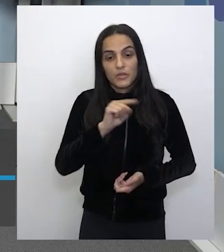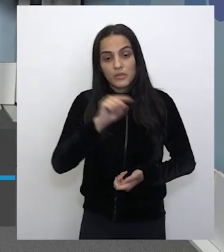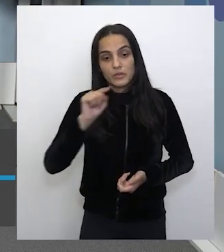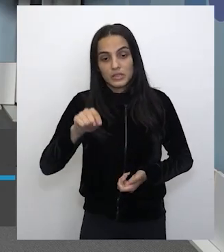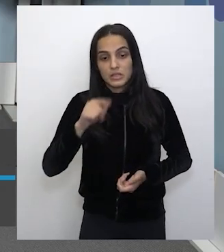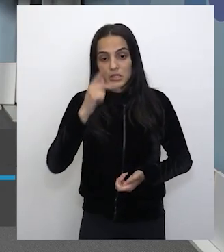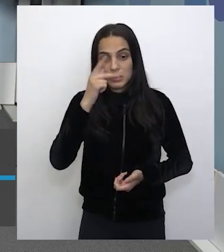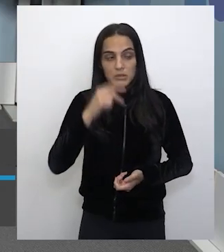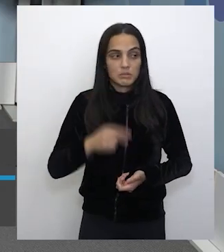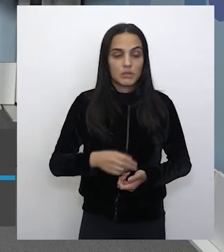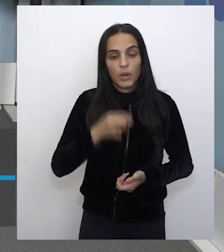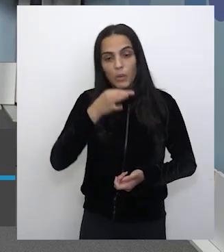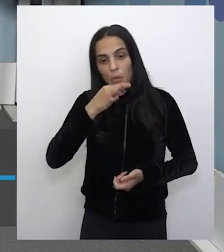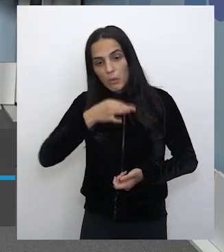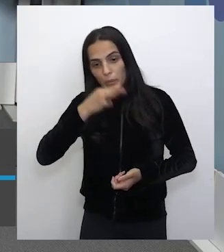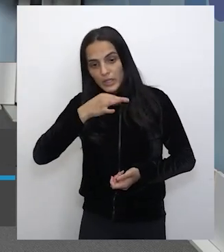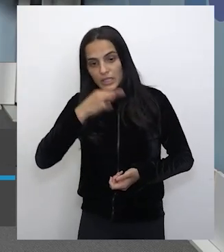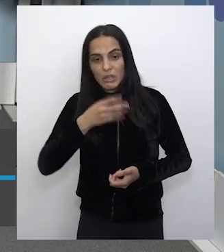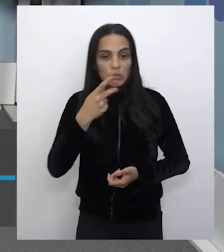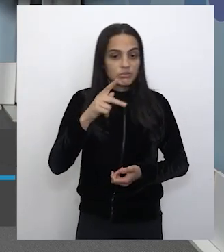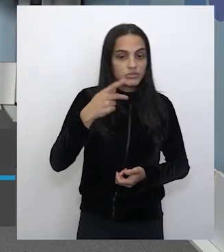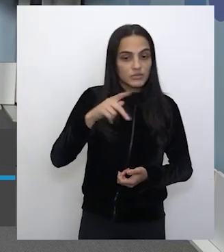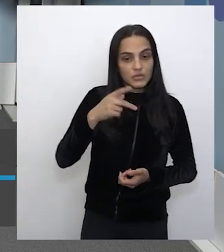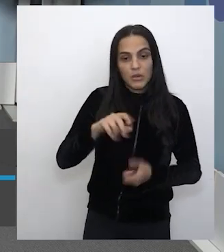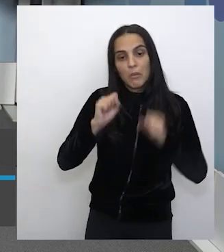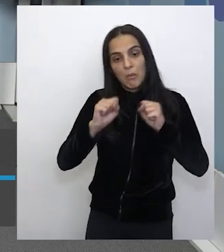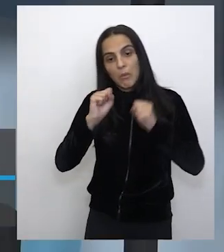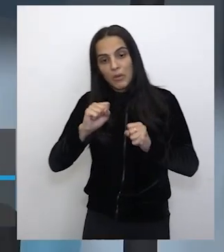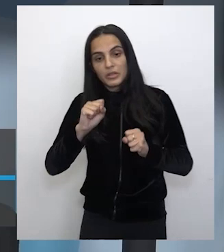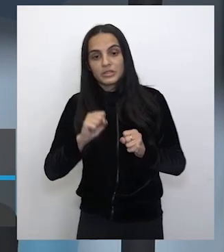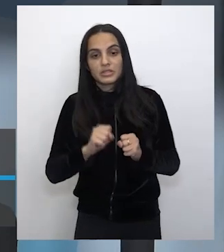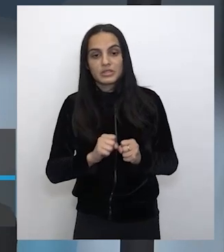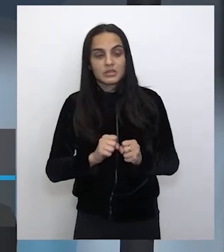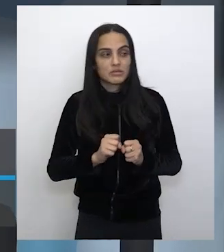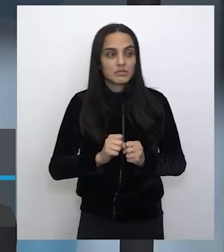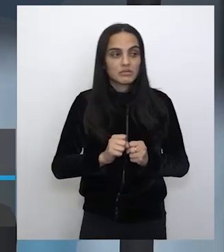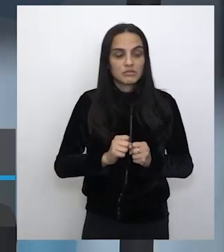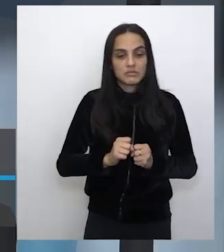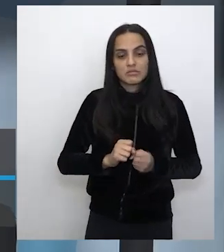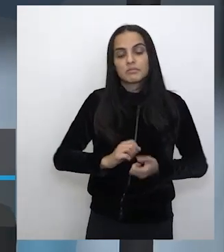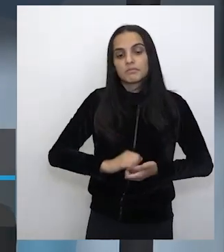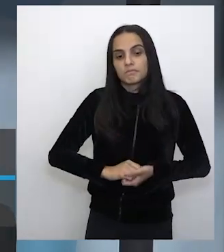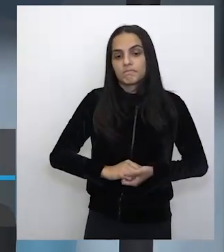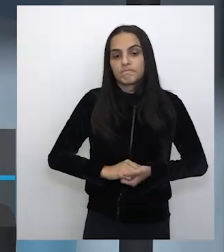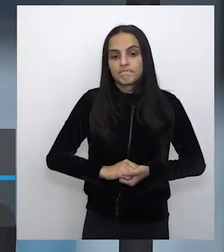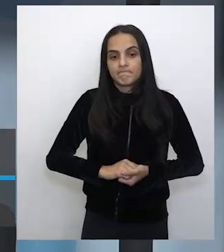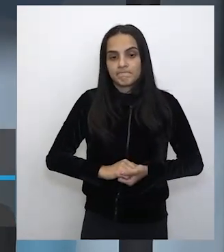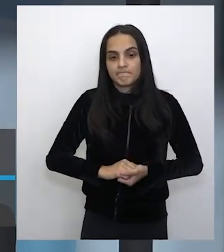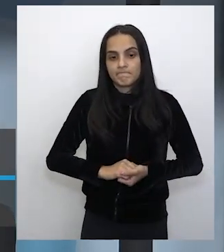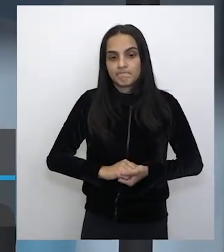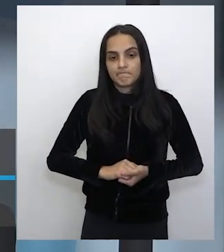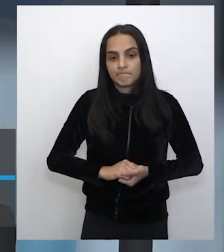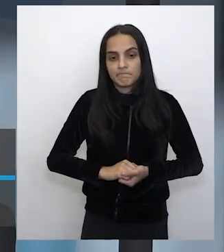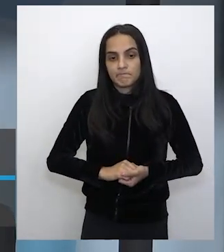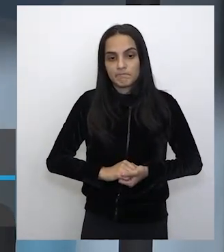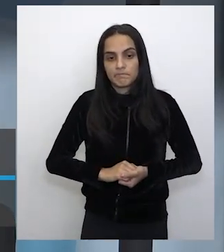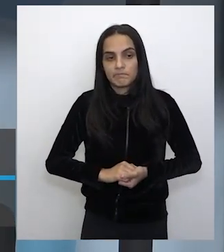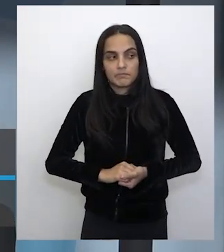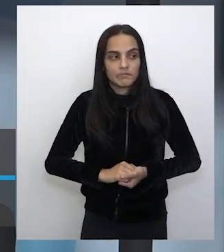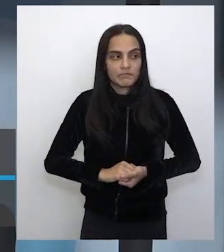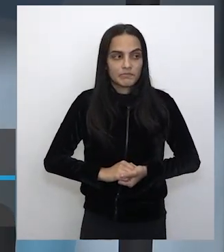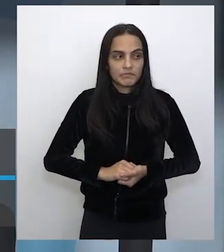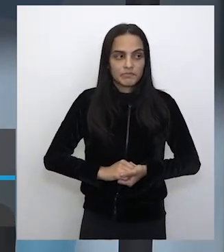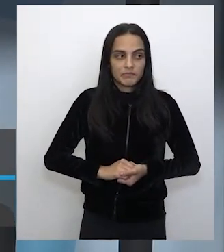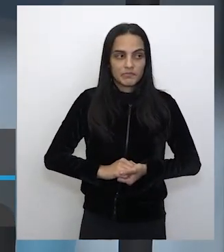critério concordar, discordar, trazer uma outra percepção, mas isso é inusitado.